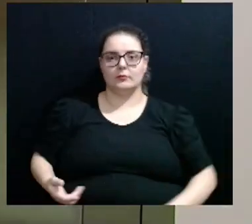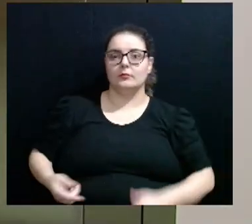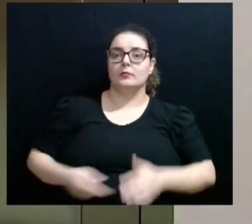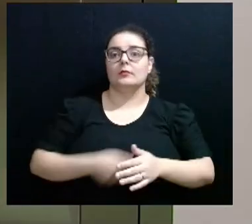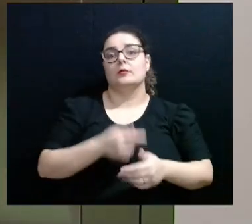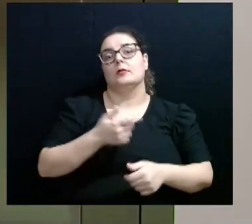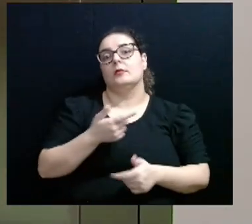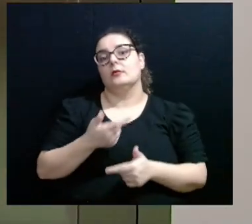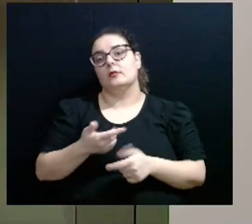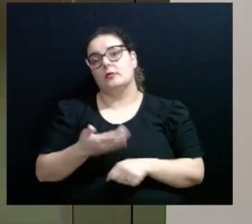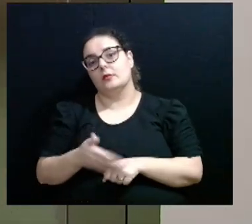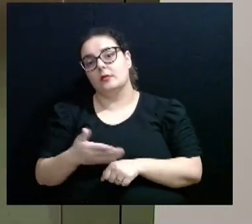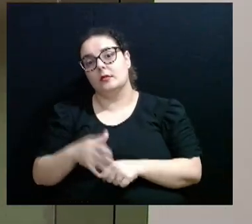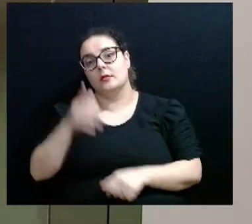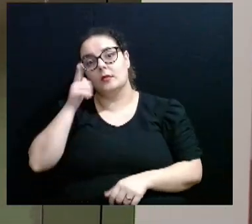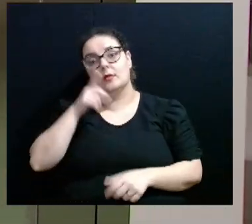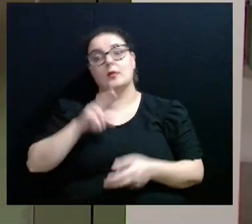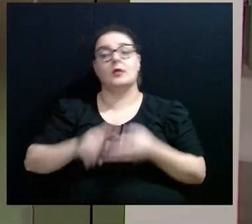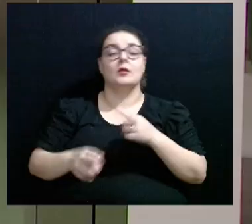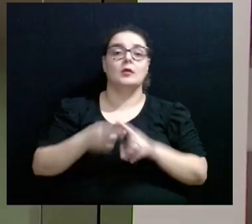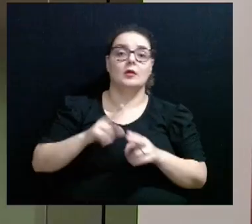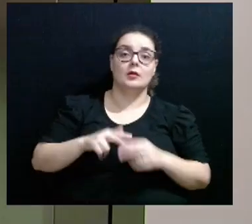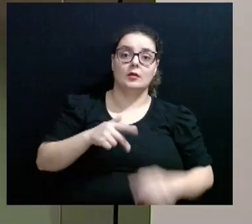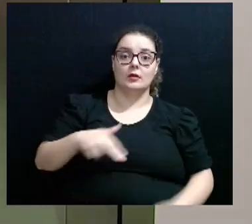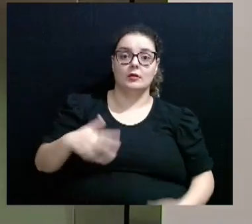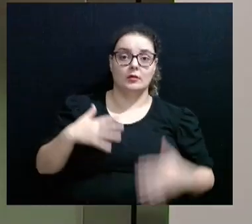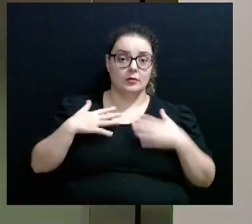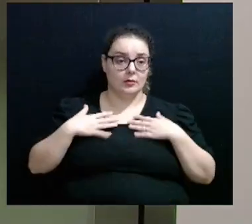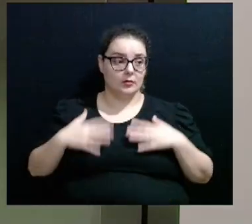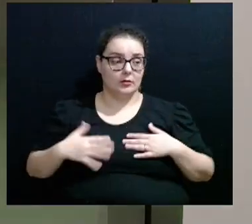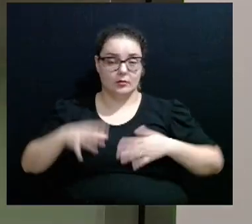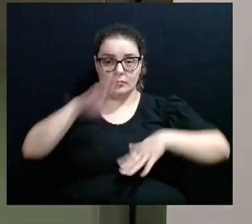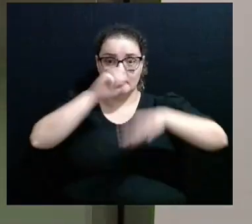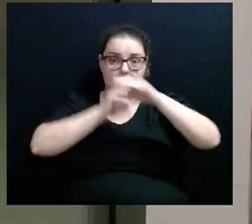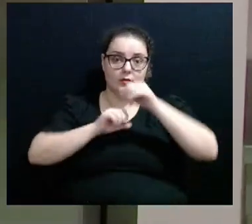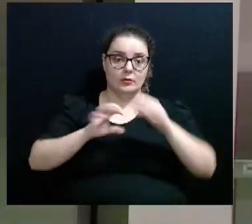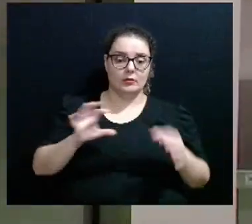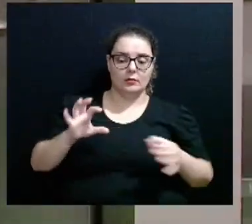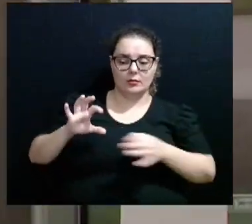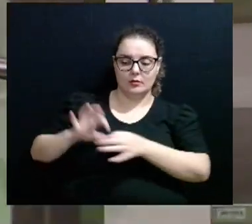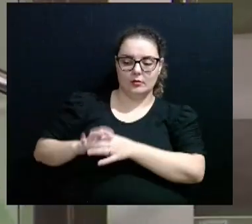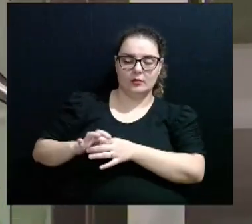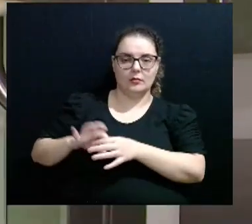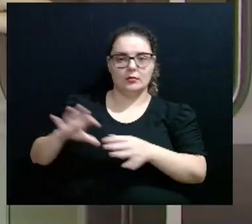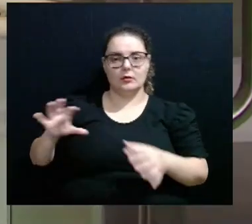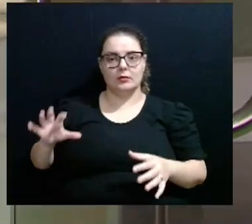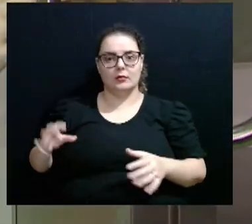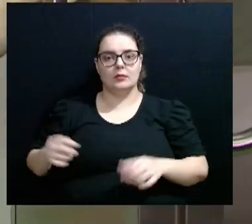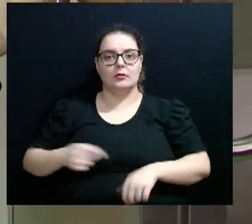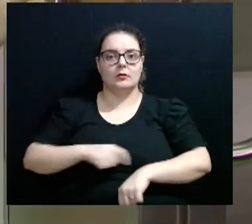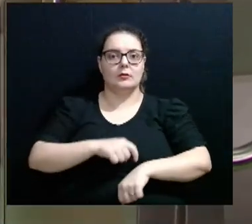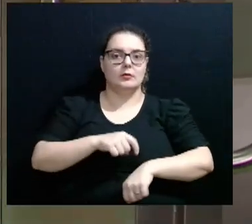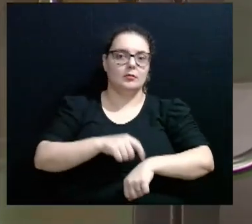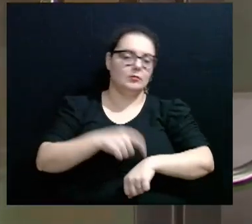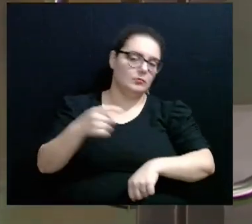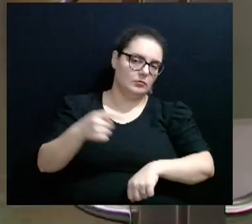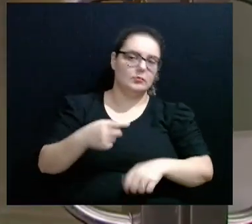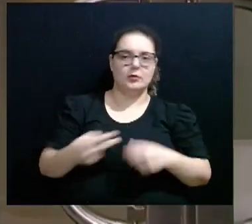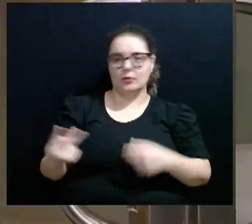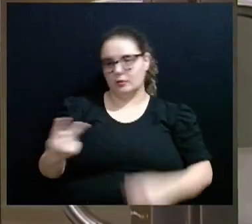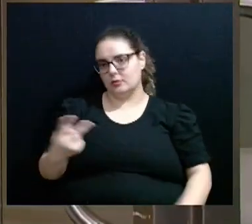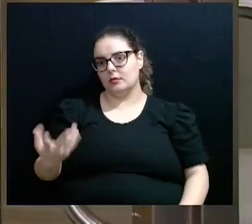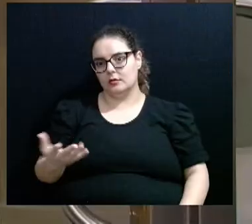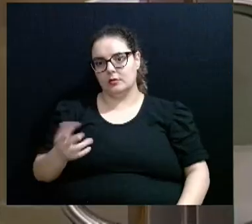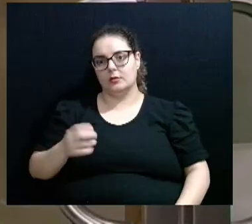essa habilidade de locomoção com a roupa e aprender a conexão e desconexão. A segunda etapa vai ser criar essa habilidade